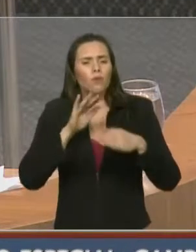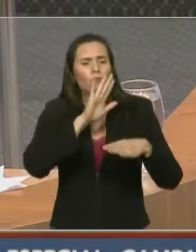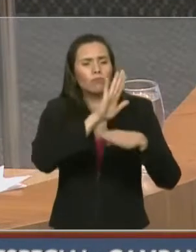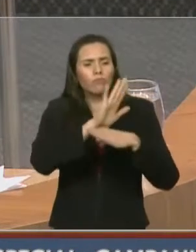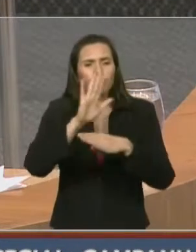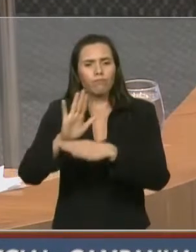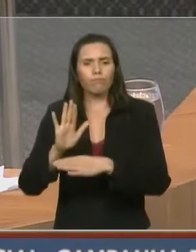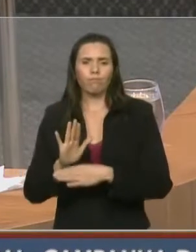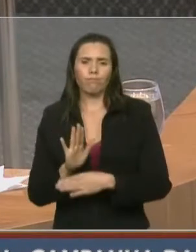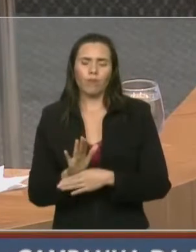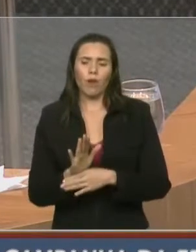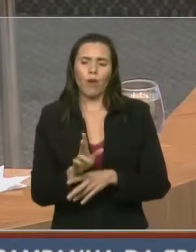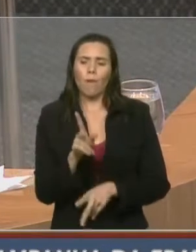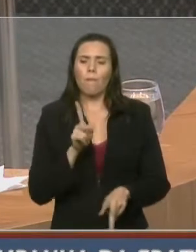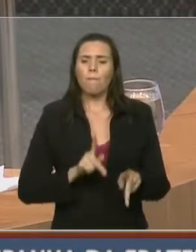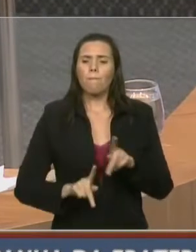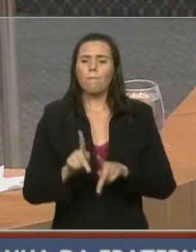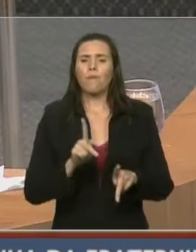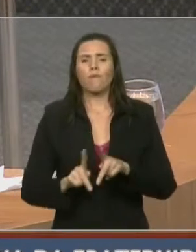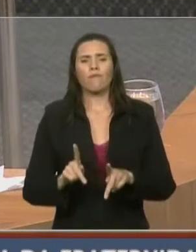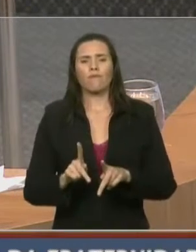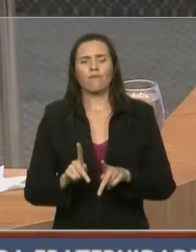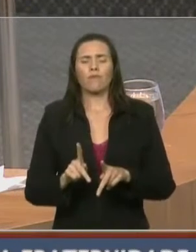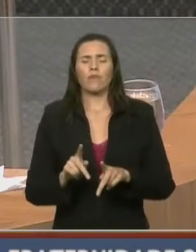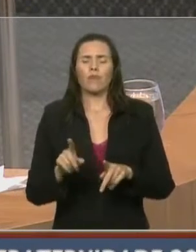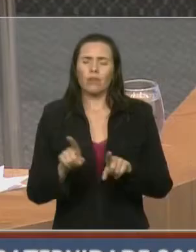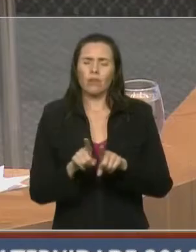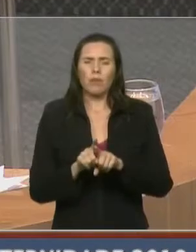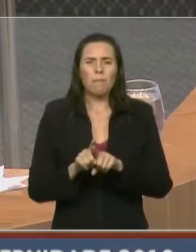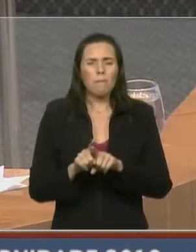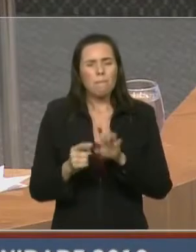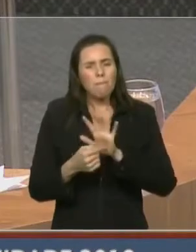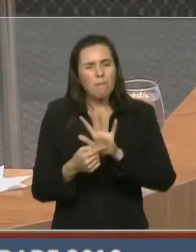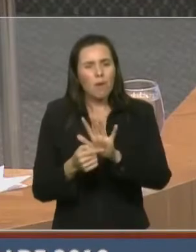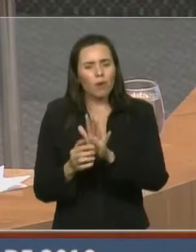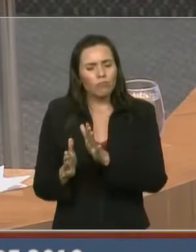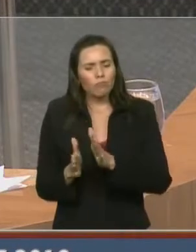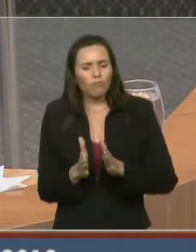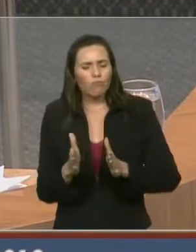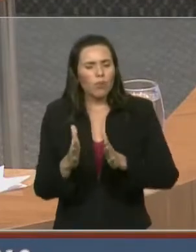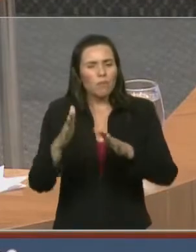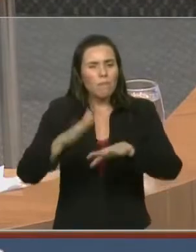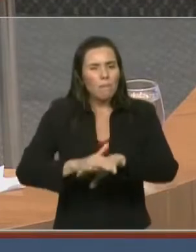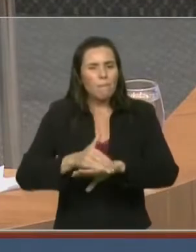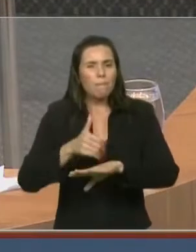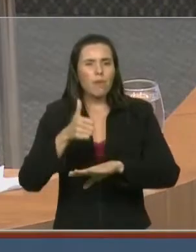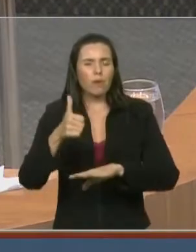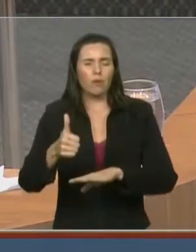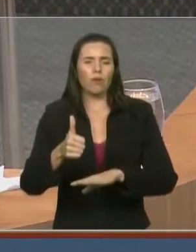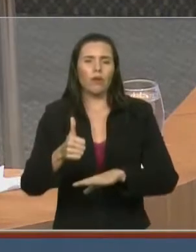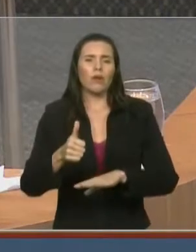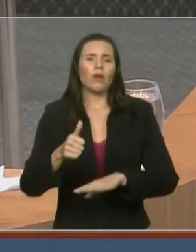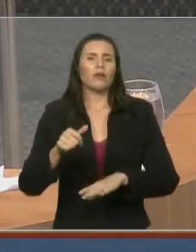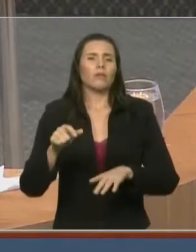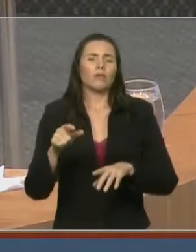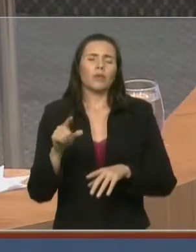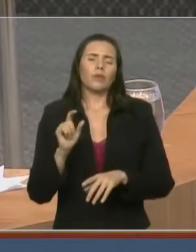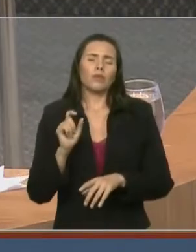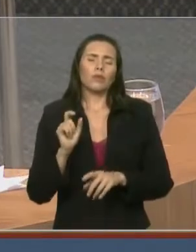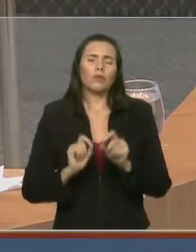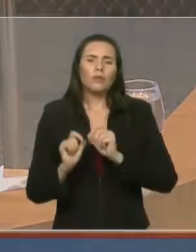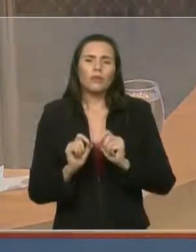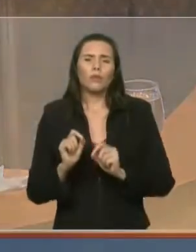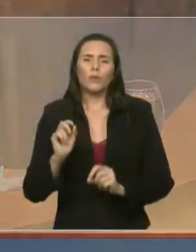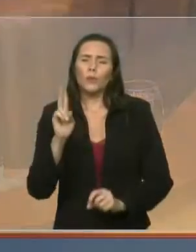indicando a melhor forma de fazer com que os orçamentos públicos, professor